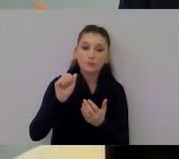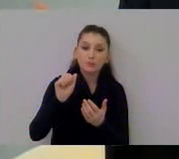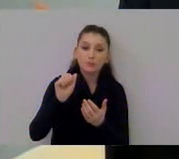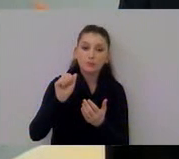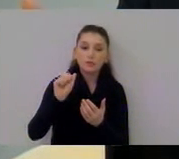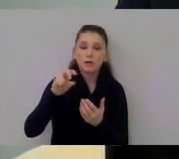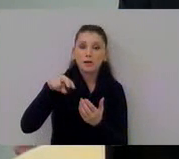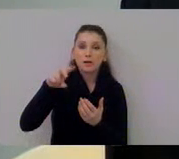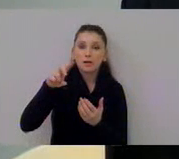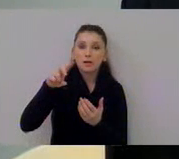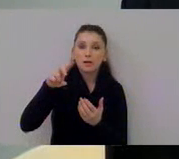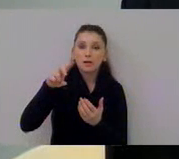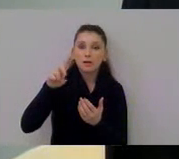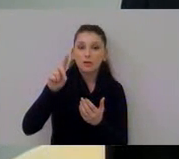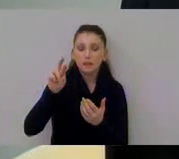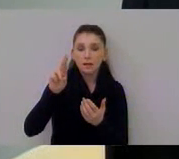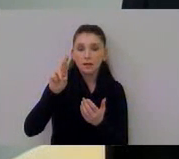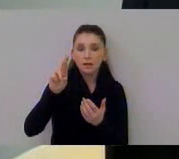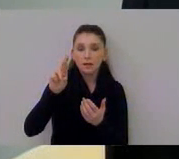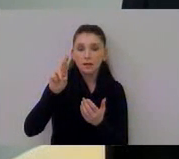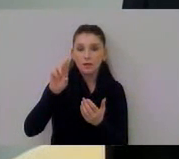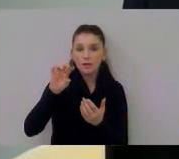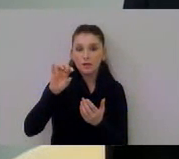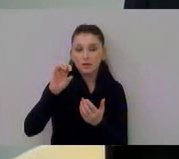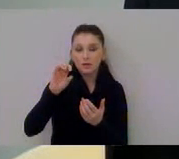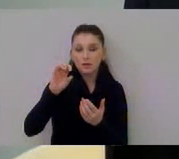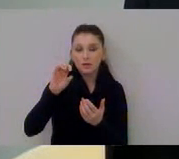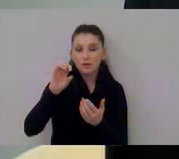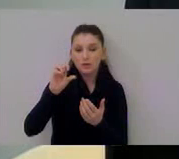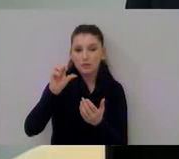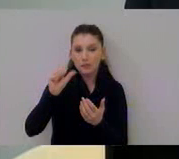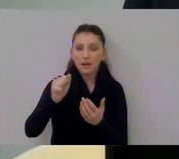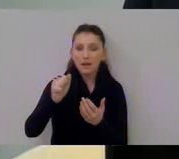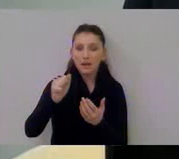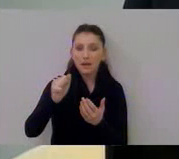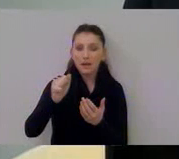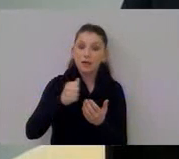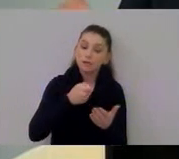cobrei da secretaria naquele momento